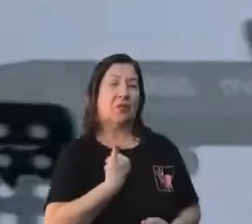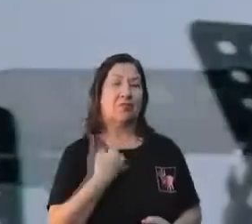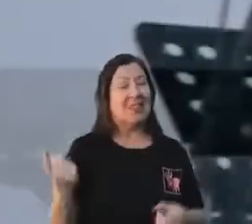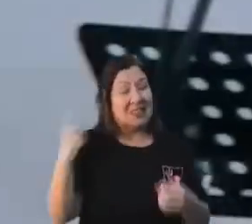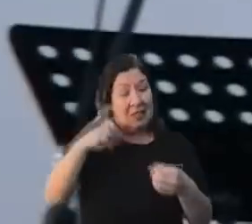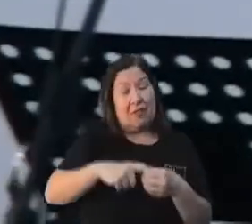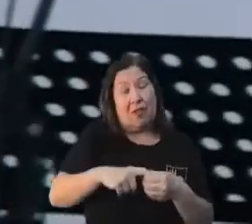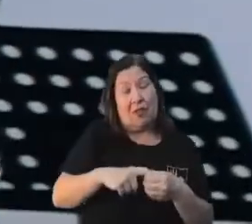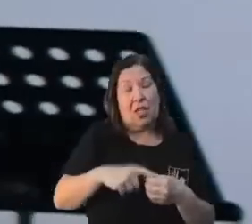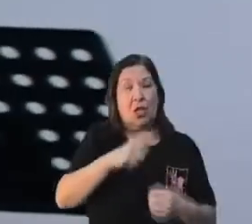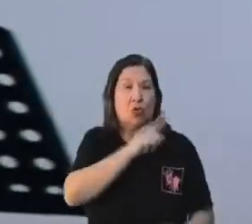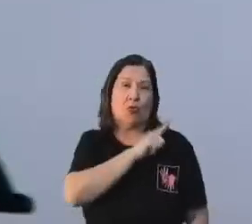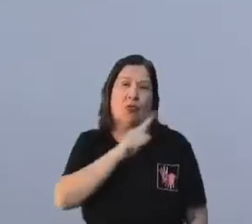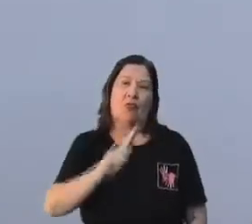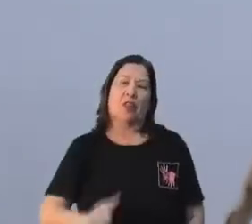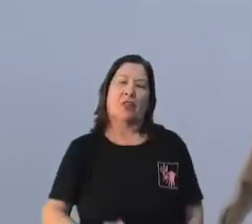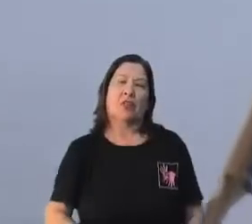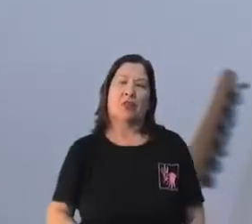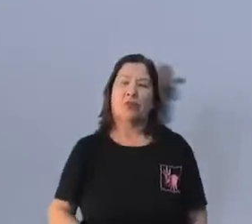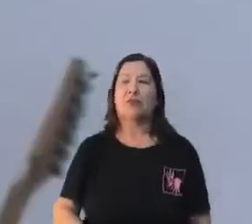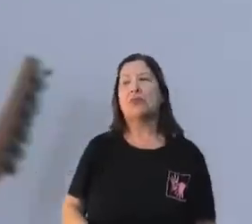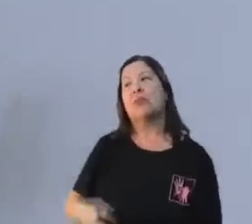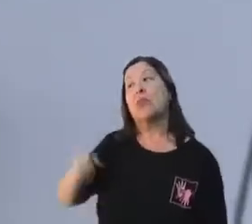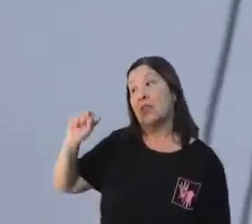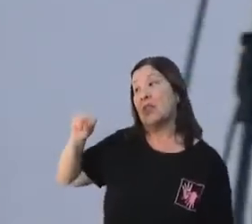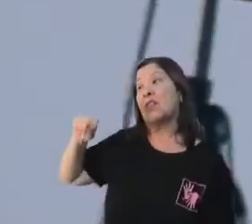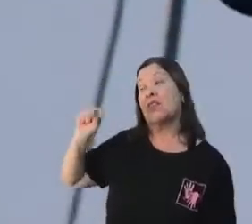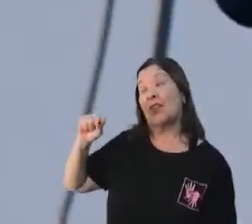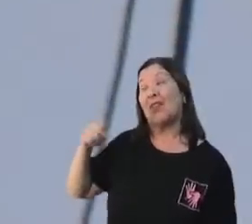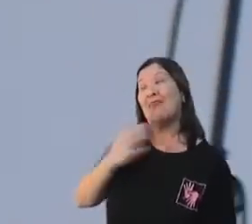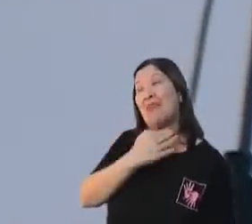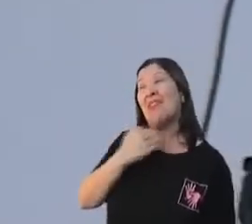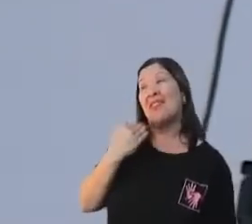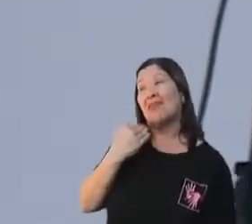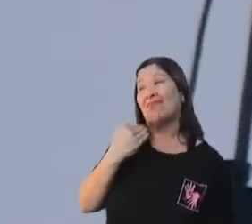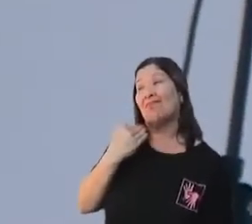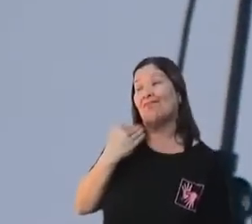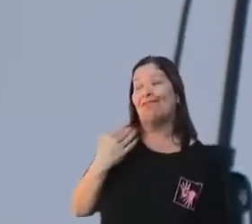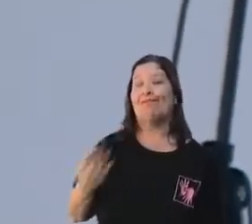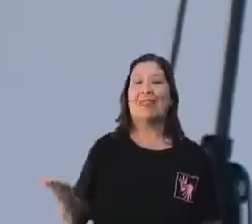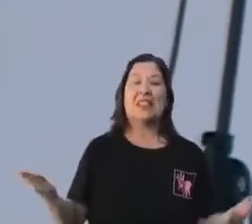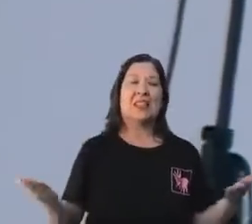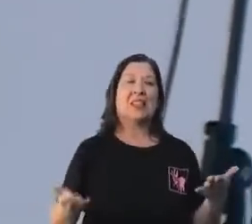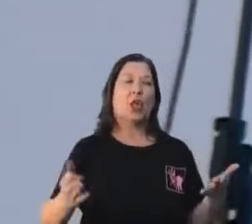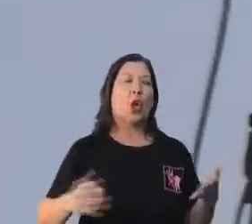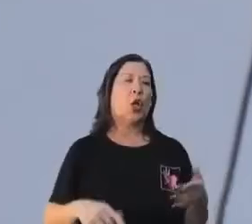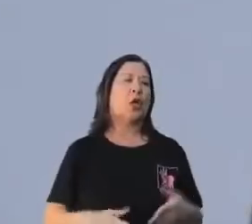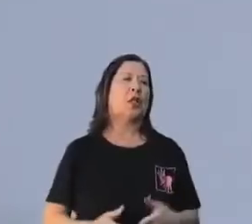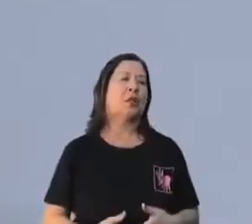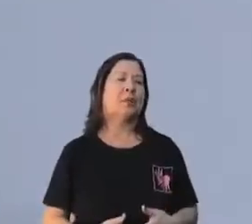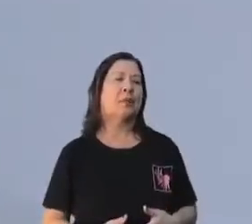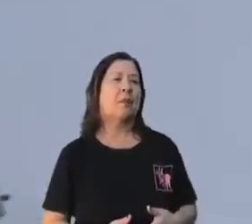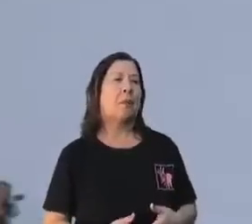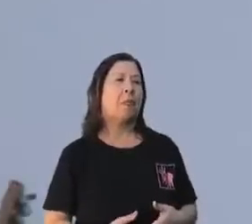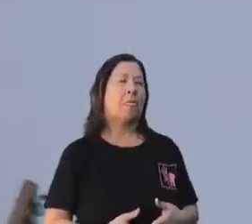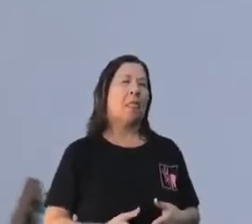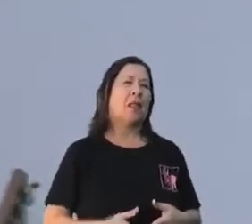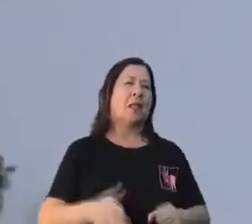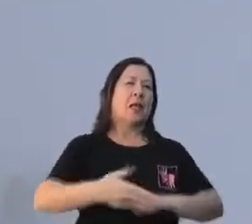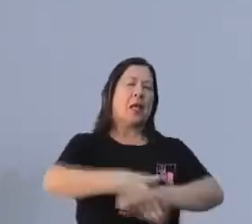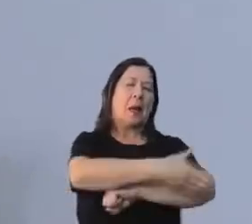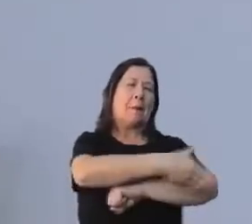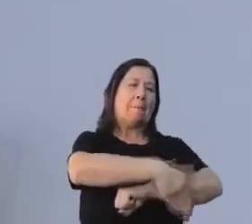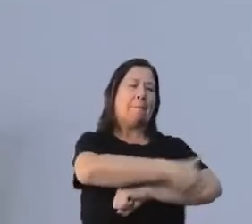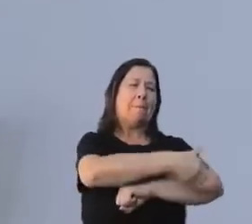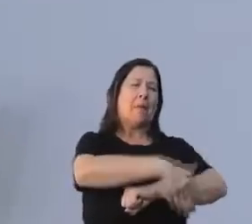aqui no governador. Ô governador, morreu mesmo, morreu sim senhor, agora tem que fazer um documento, agora tem que ir na praça comprar lençóis,